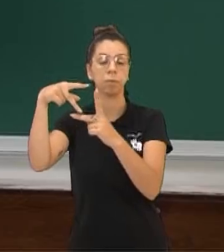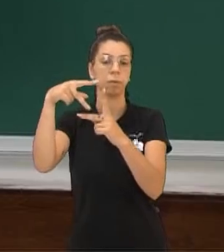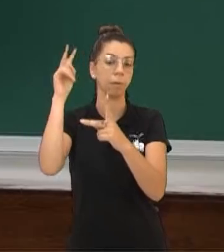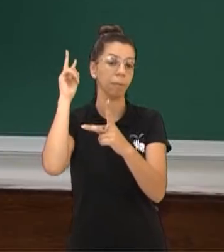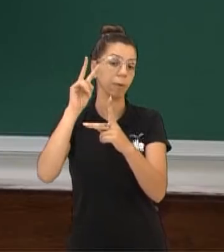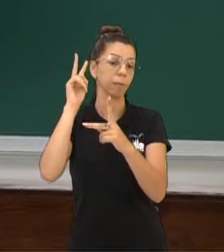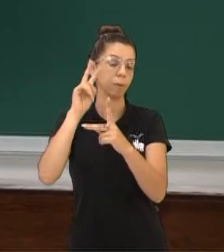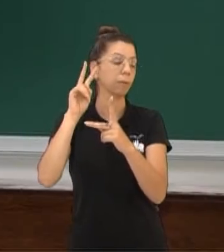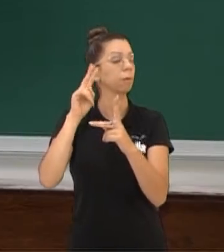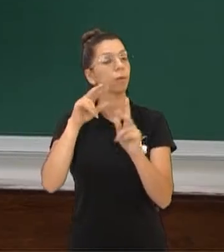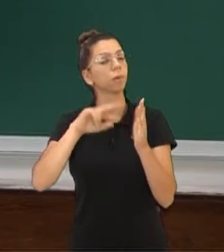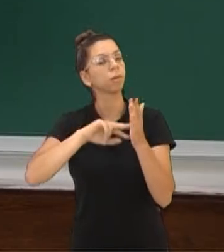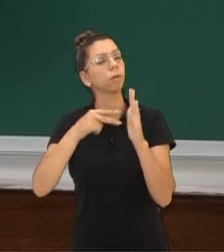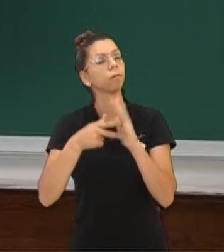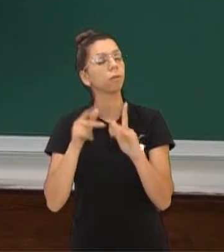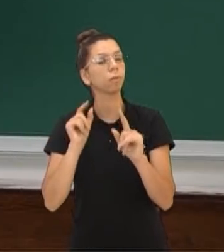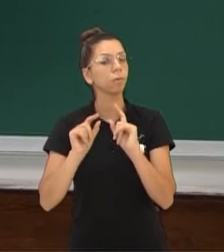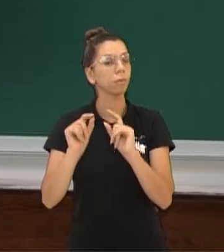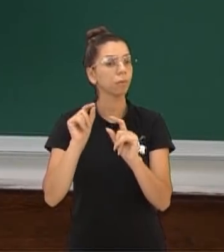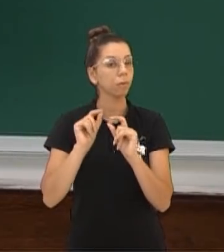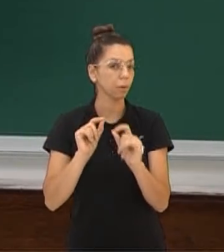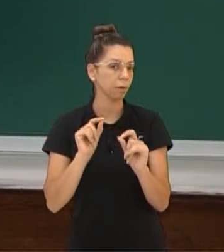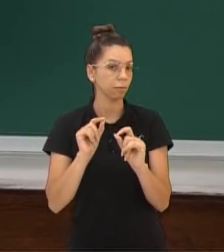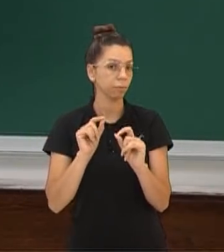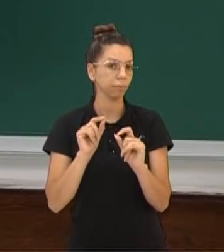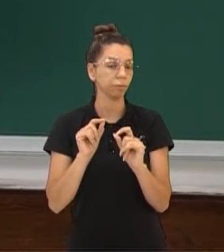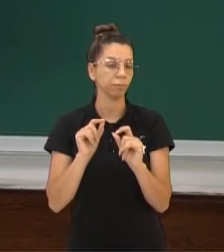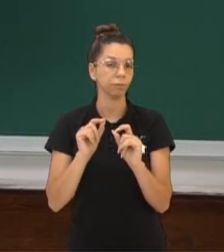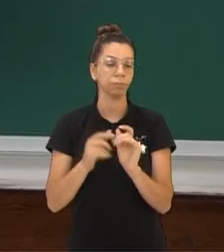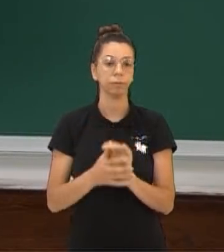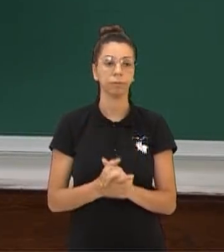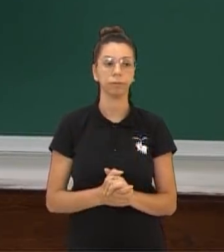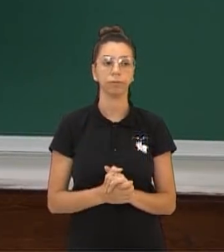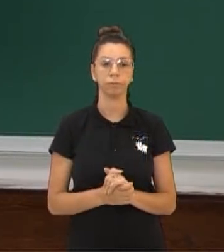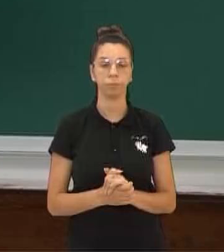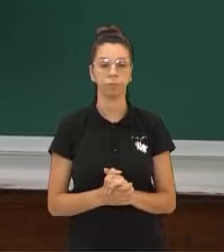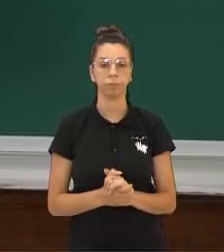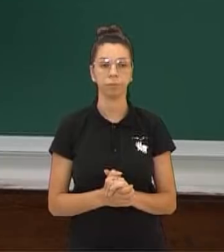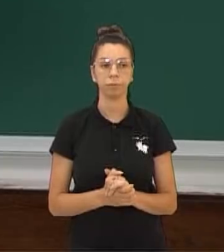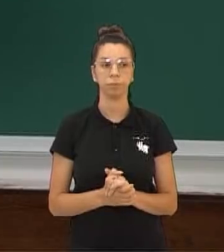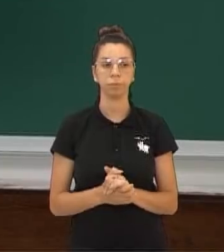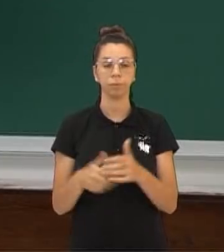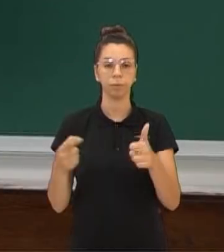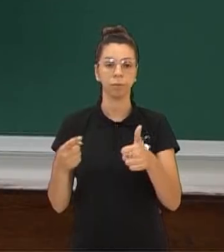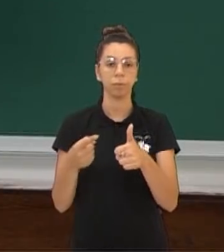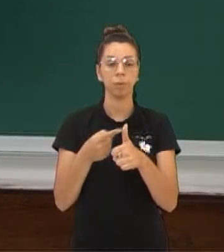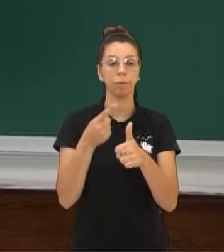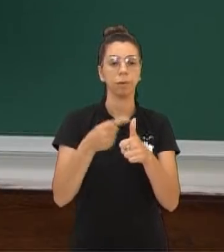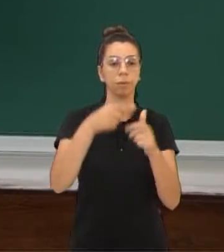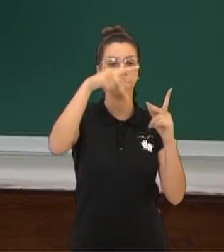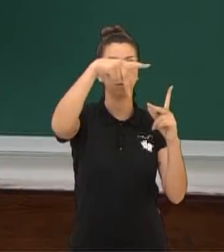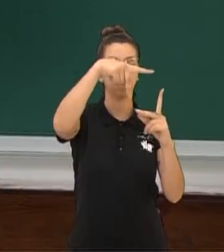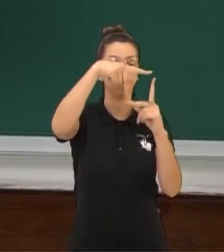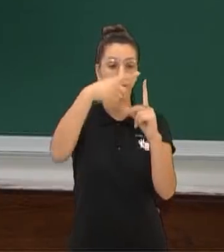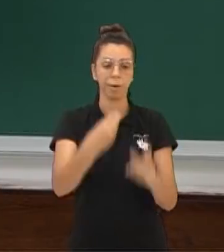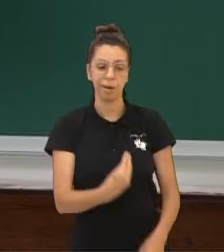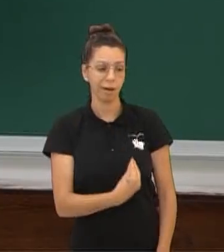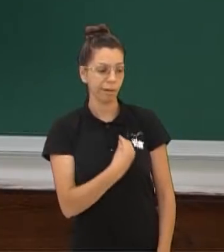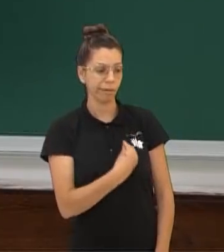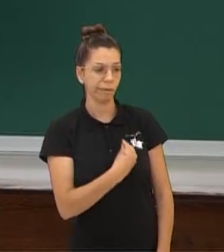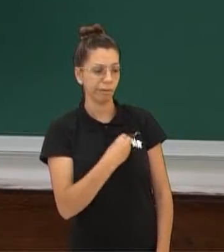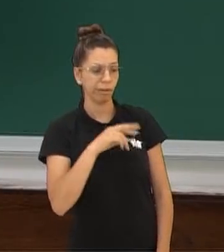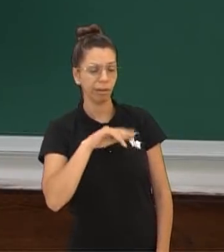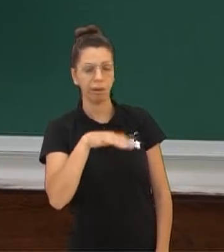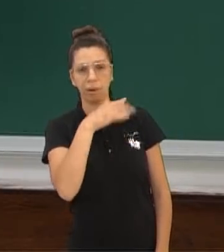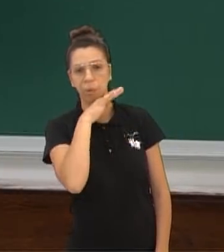ela quer dizer o quê? Qual é a ideia central desse texto? No primeiro quadrinho ela diz assim, a vida não é